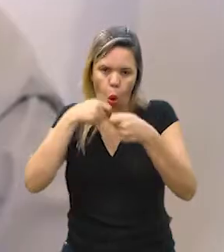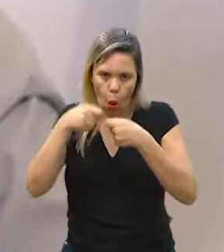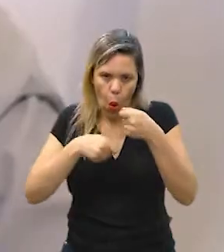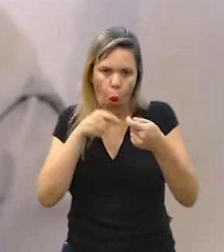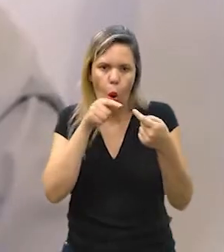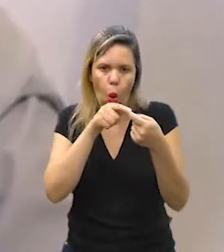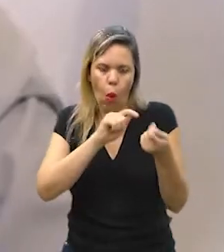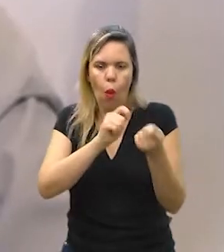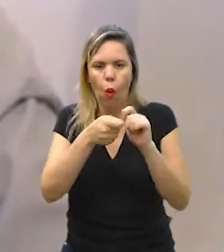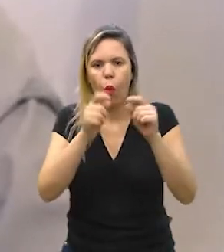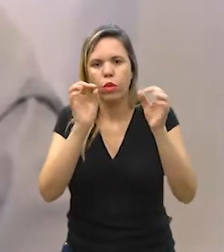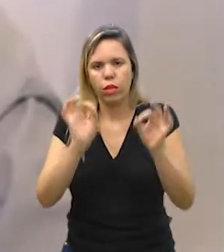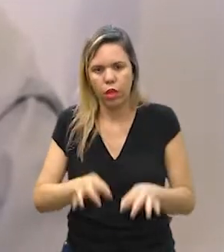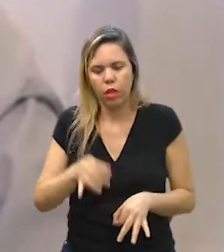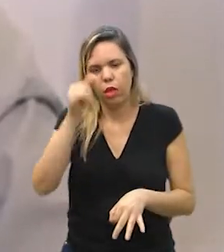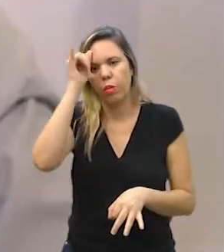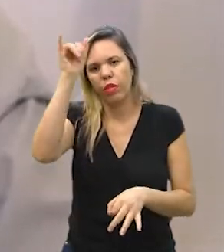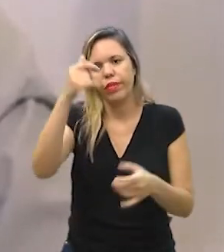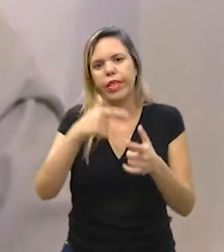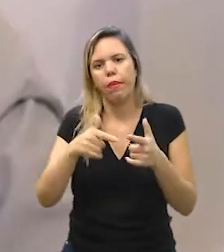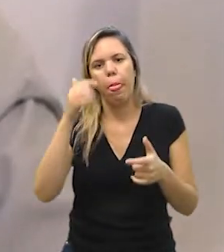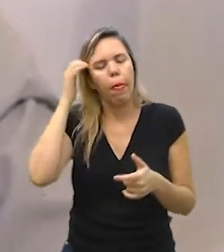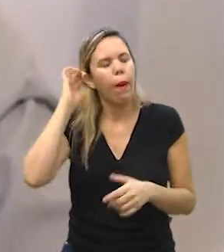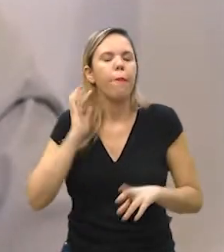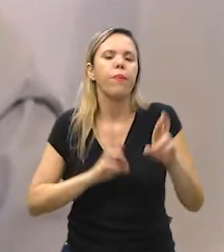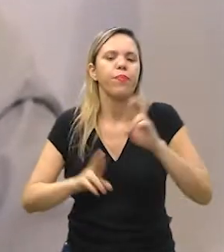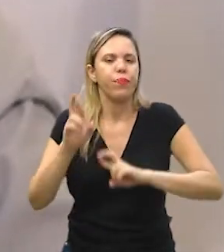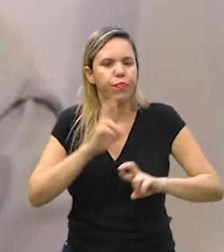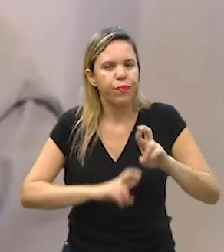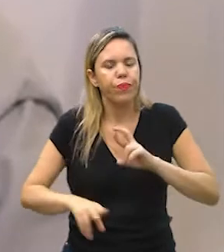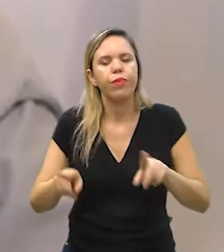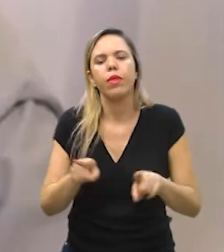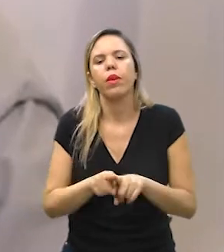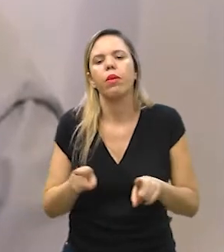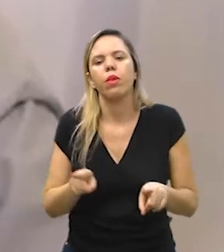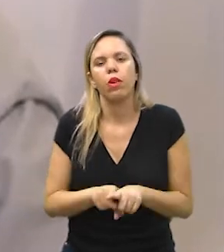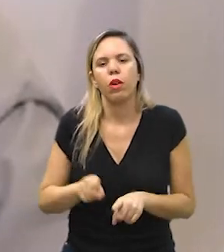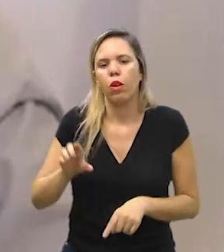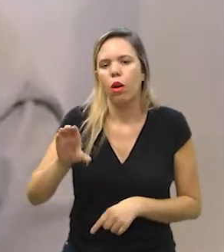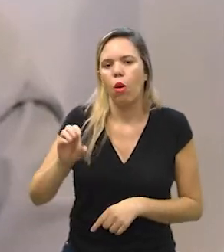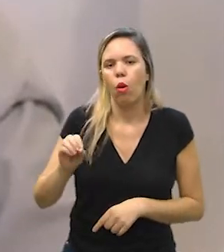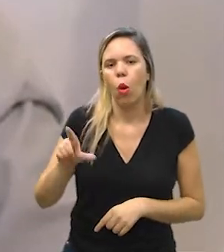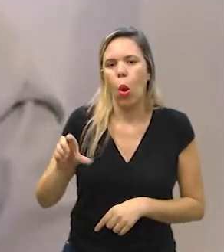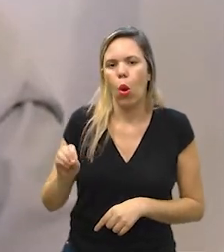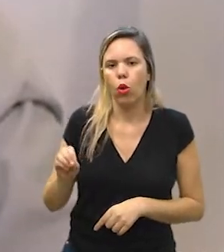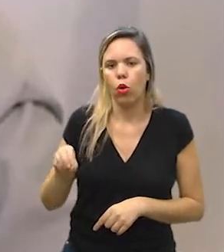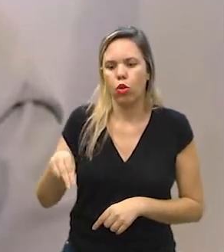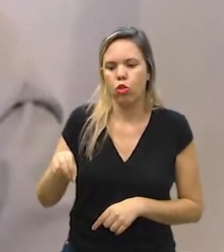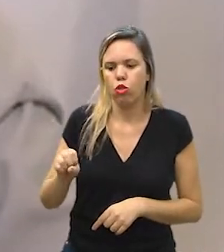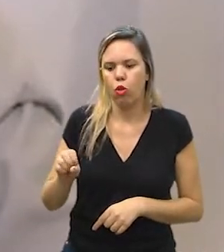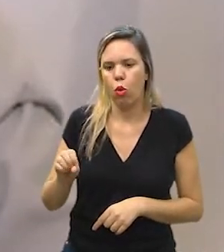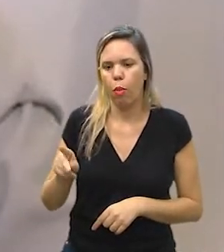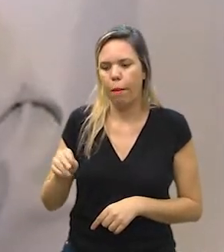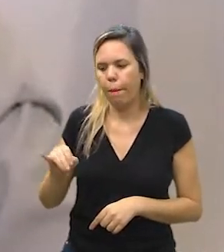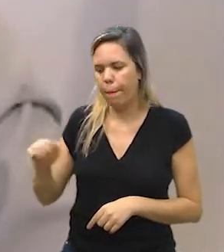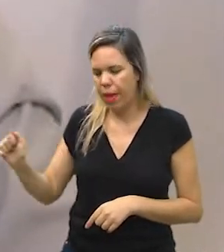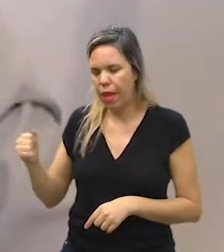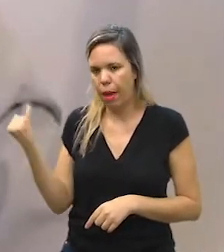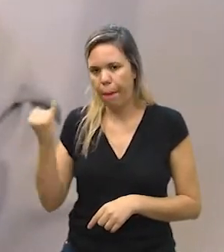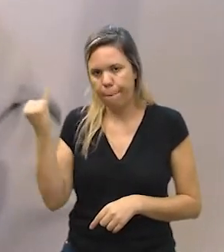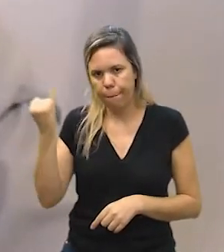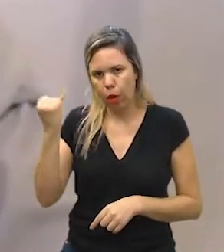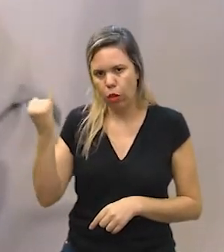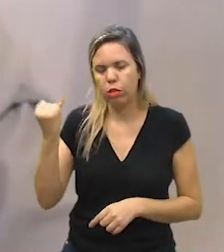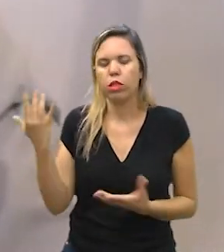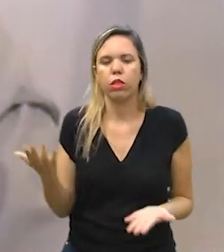gente consegue prevenir, através de exames preventivos, que é a colonoscopia, que é um exame extremamente importante